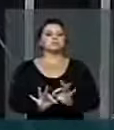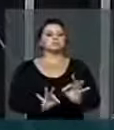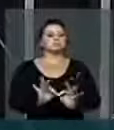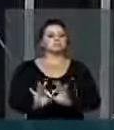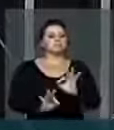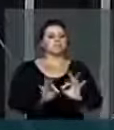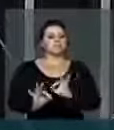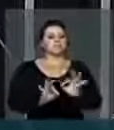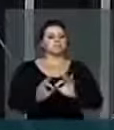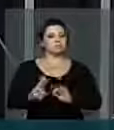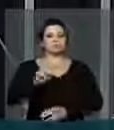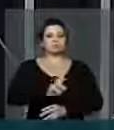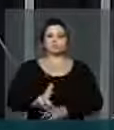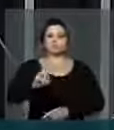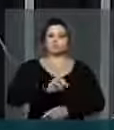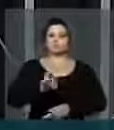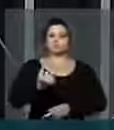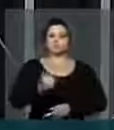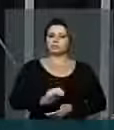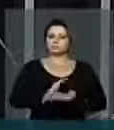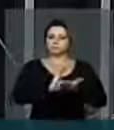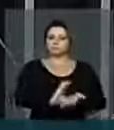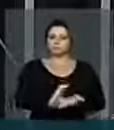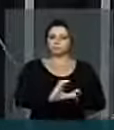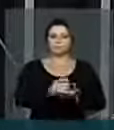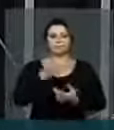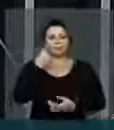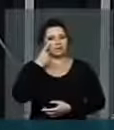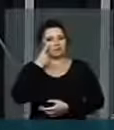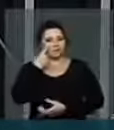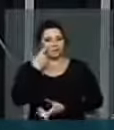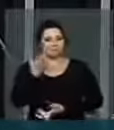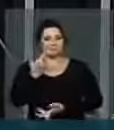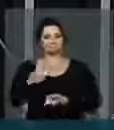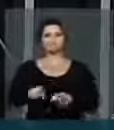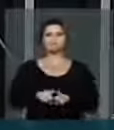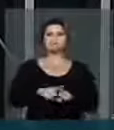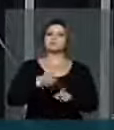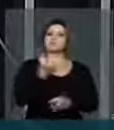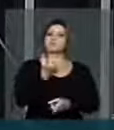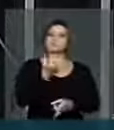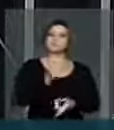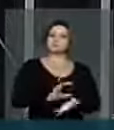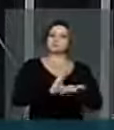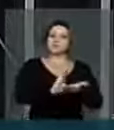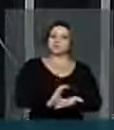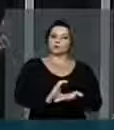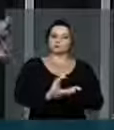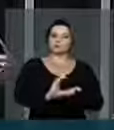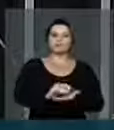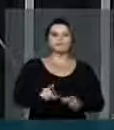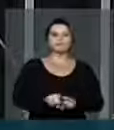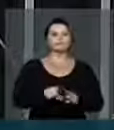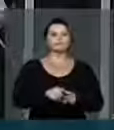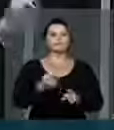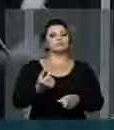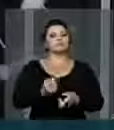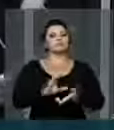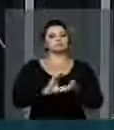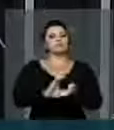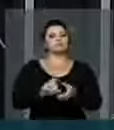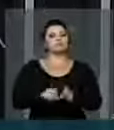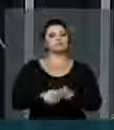para a aplicação dos recursos. Vejam, o orçamento impositivo, em contrapartida ao